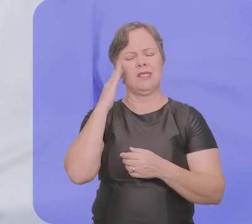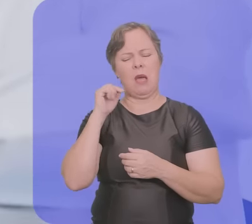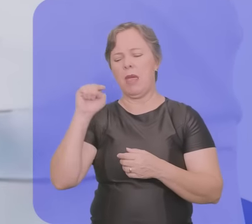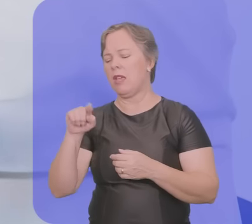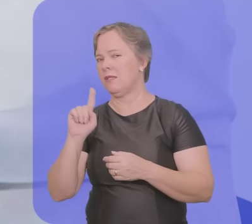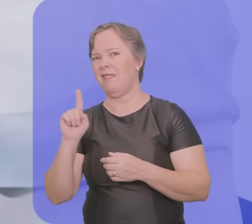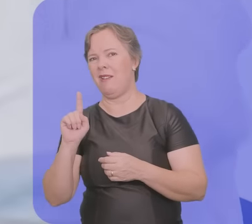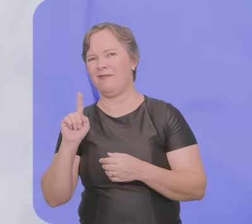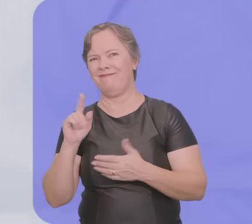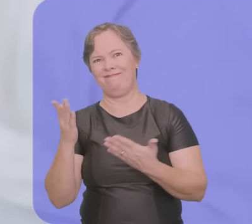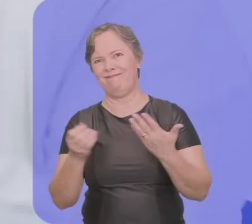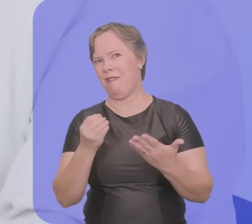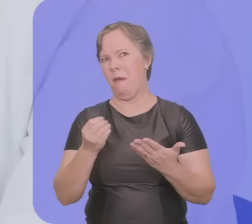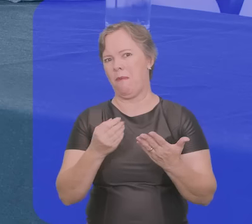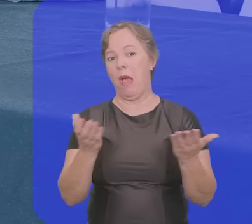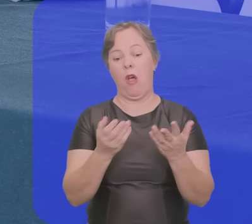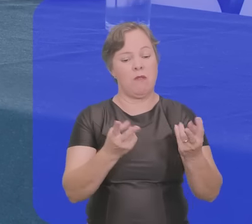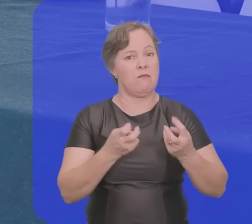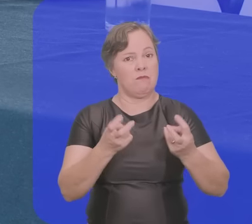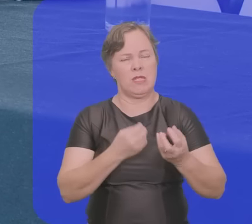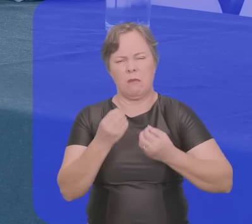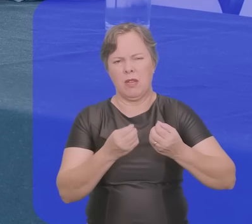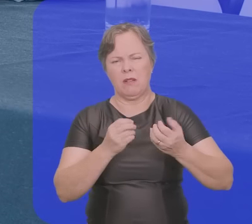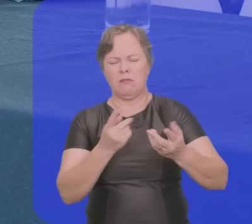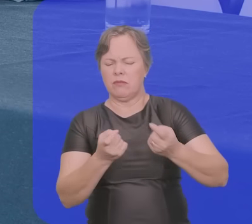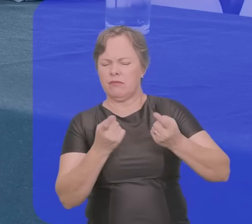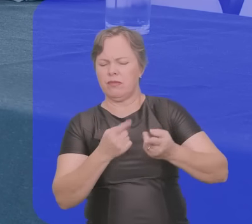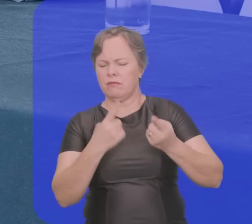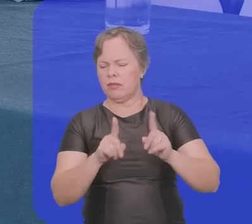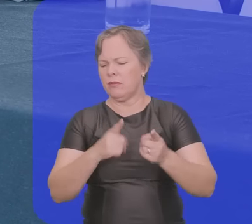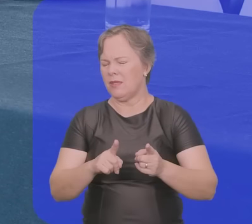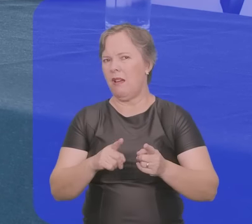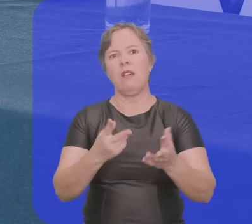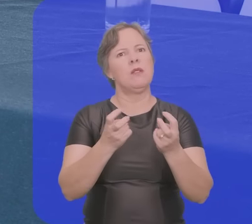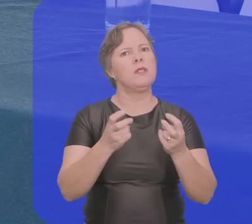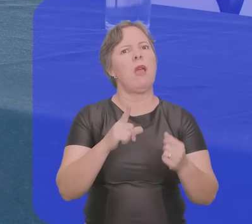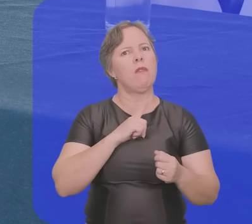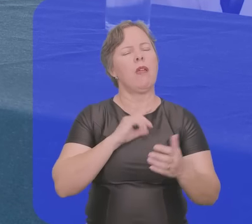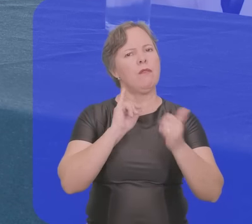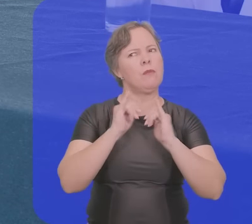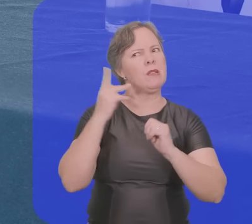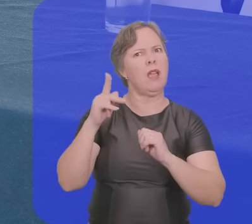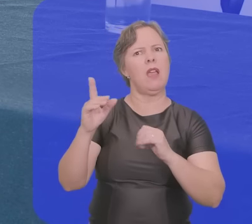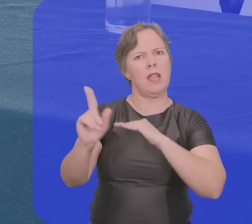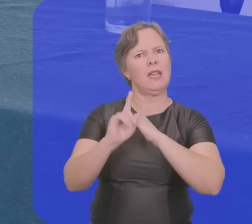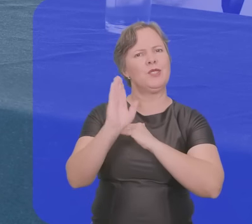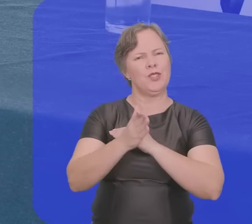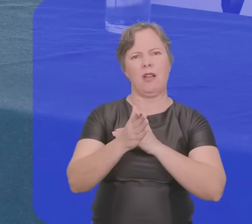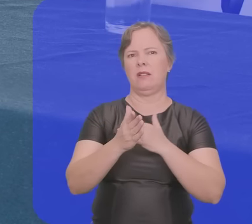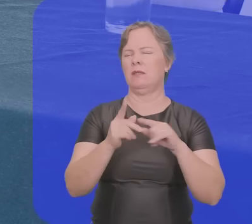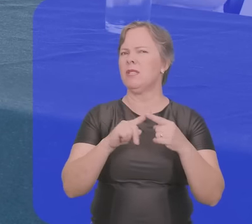agora que eu provoquei alguma coisa é que ele foi até os dados e viu que tem lá. Mas por que não bolou nenhuma estratégia para